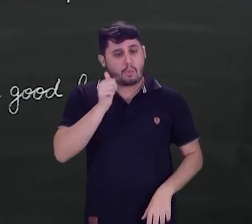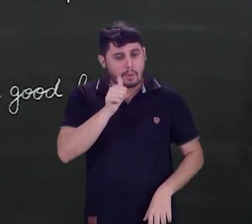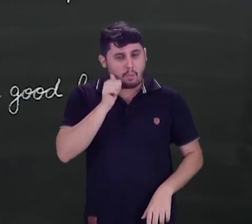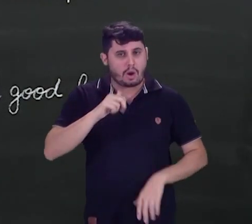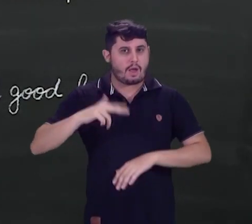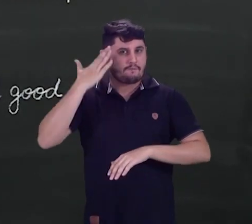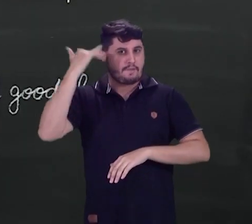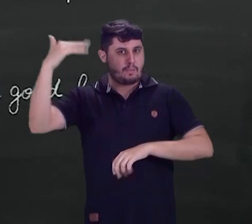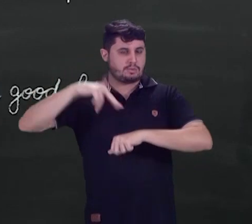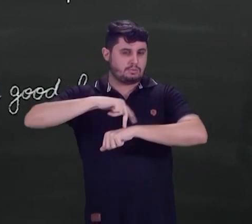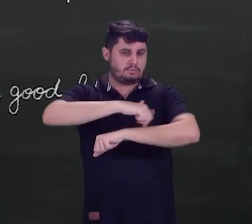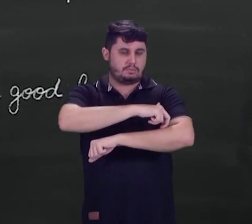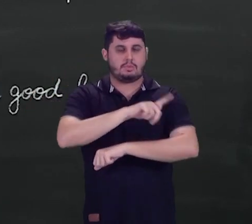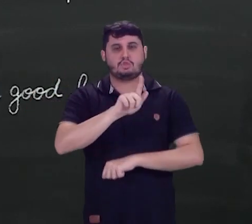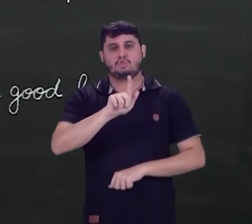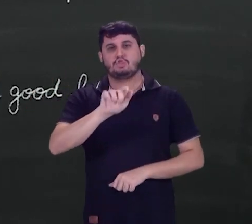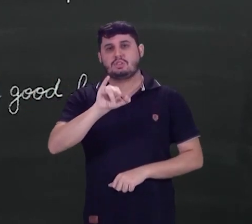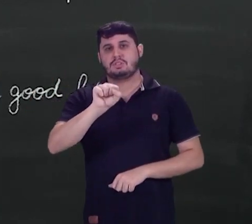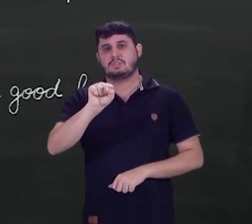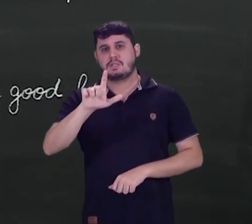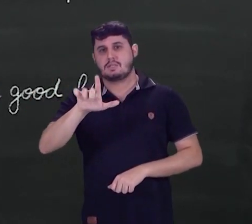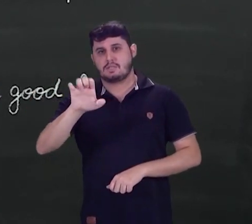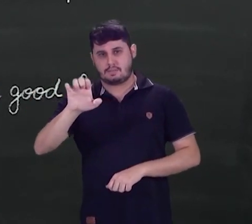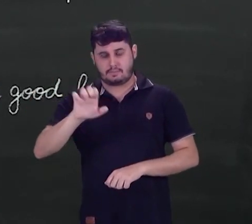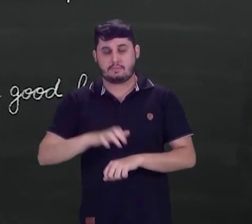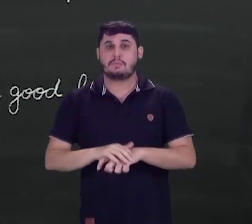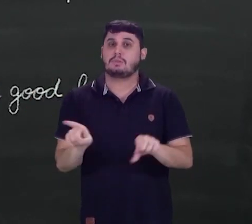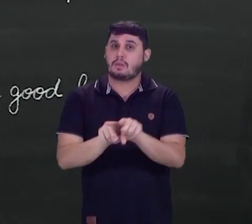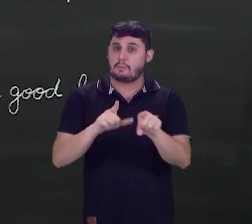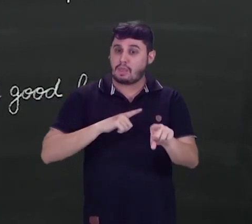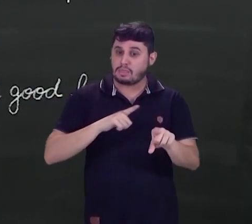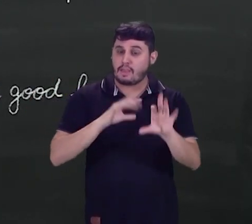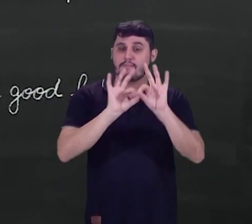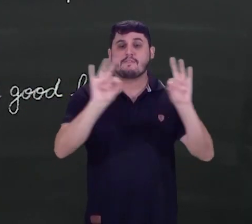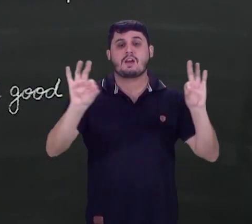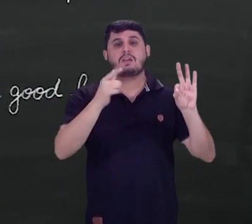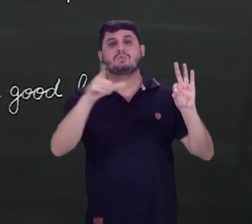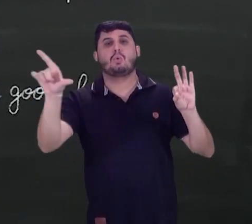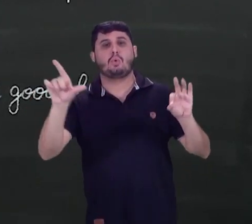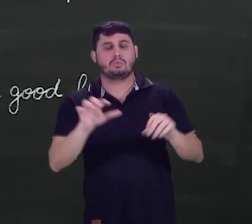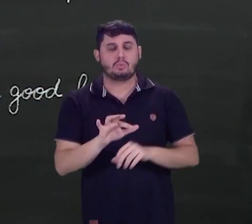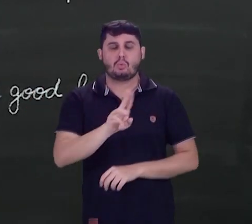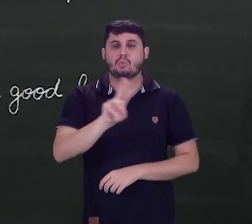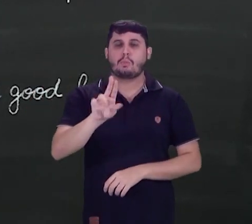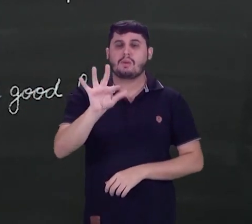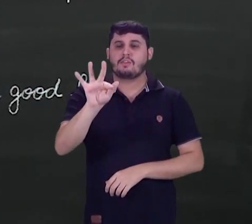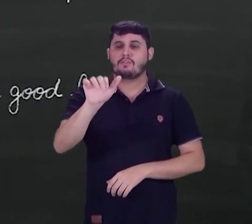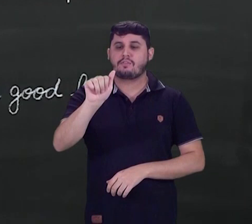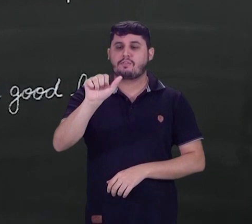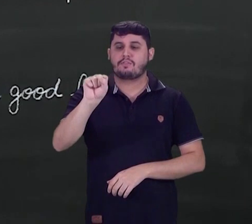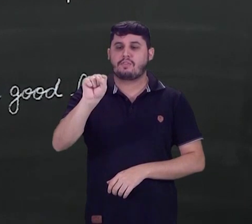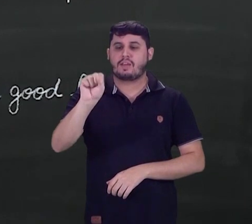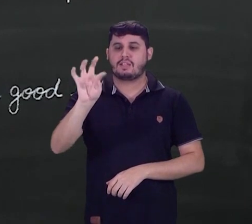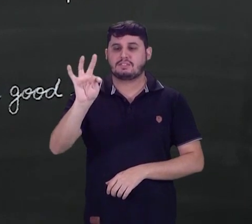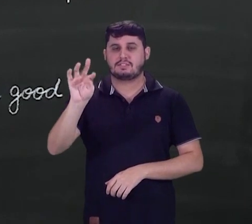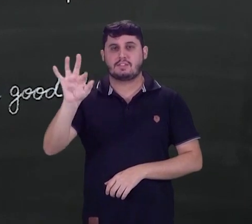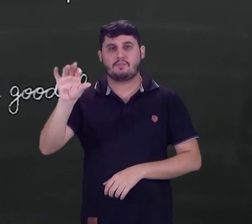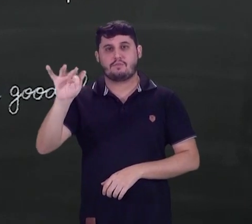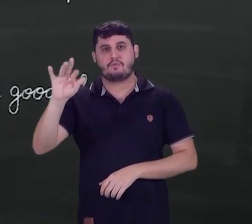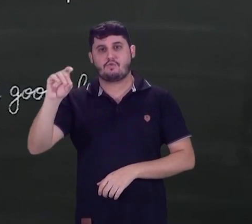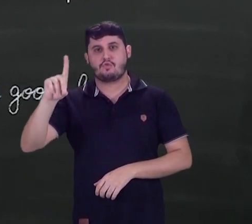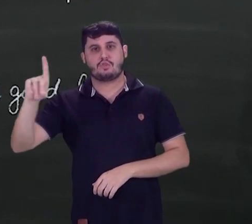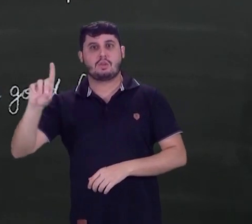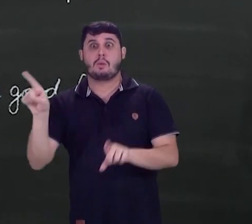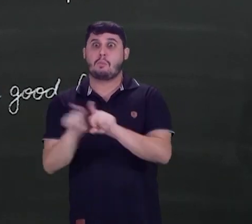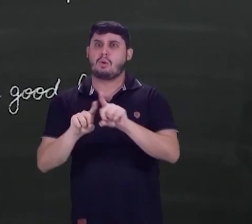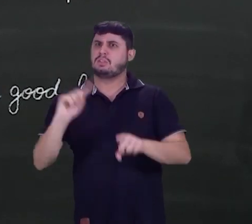nossa Gisele Bündchen. E eu tenho também uma outra frase, que é o fast food. Todo mundo gosta, todo